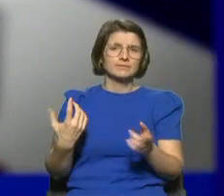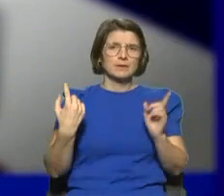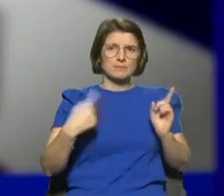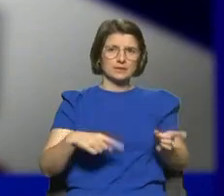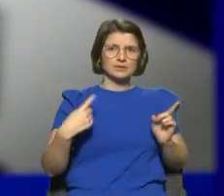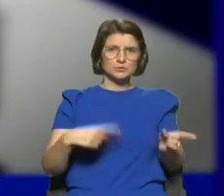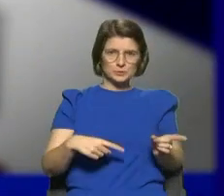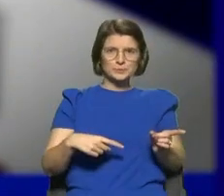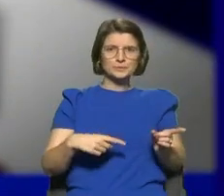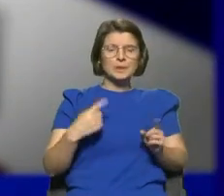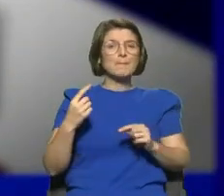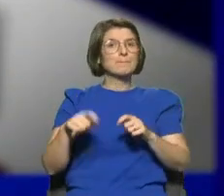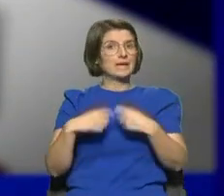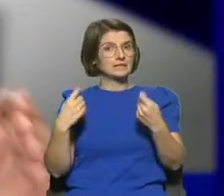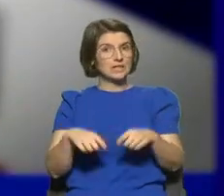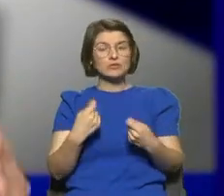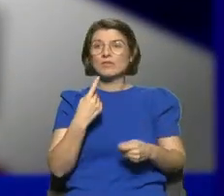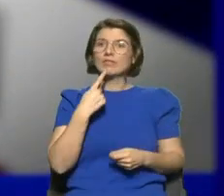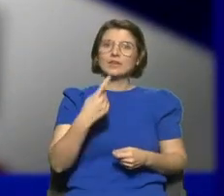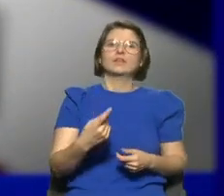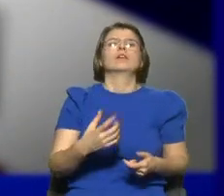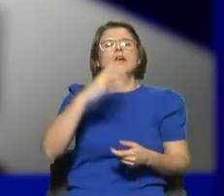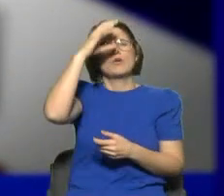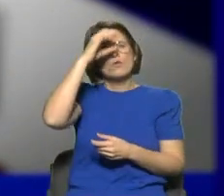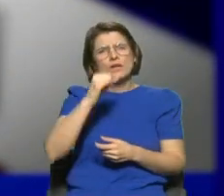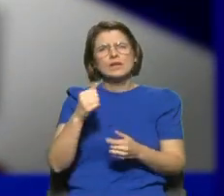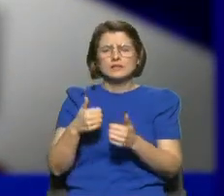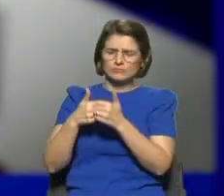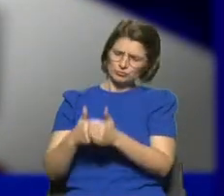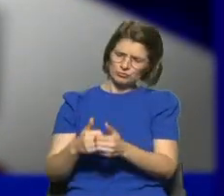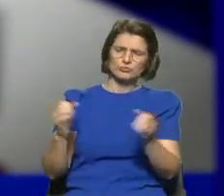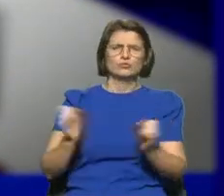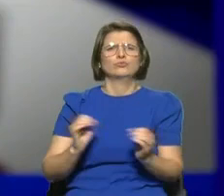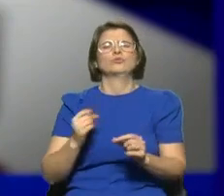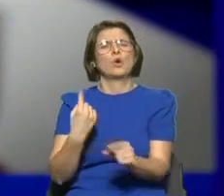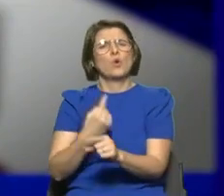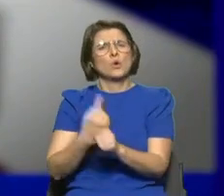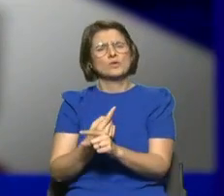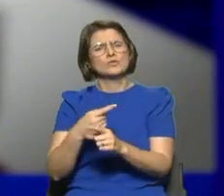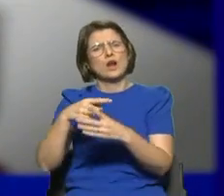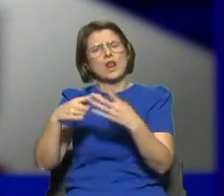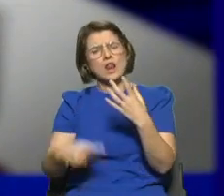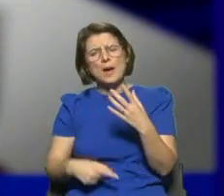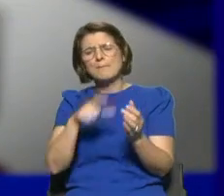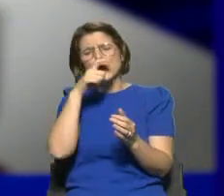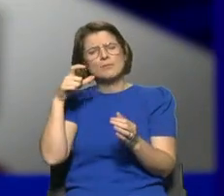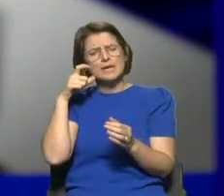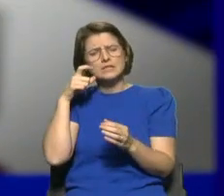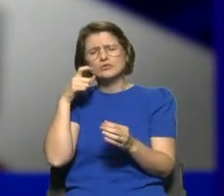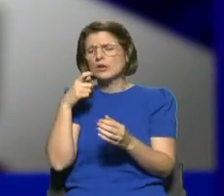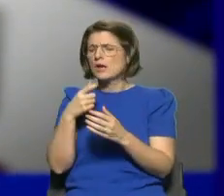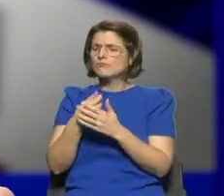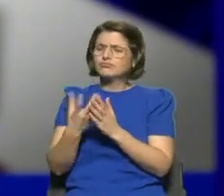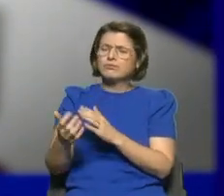houve partidos que disseram o governo não está a cumprir com aquilo que eh com os compromissos que assumiu